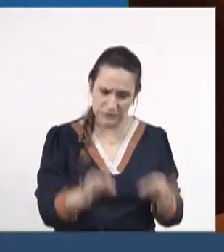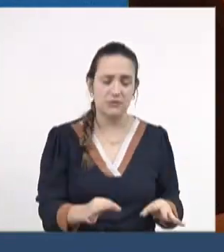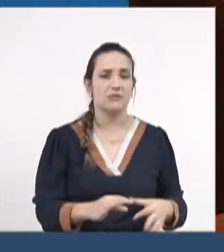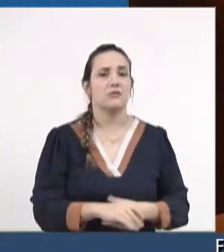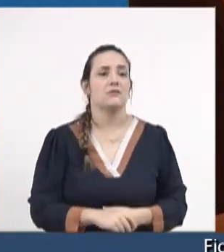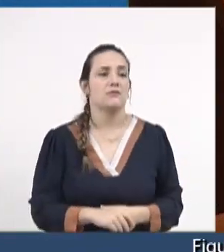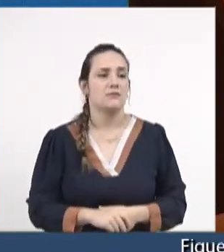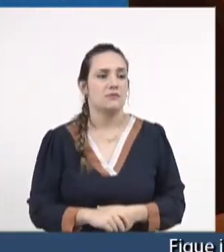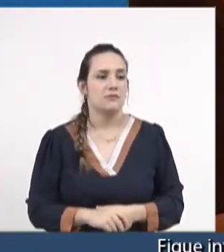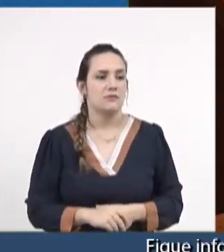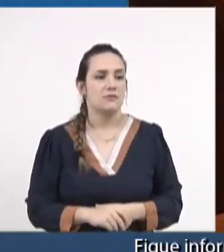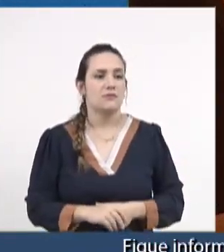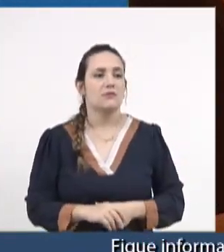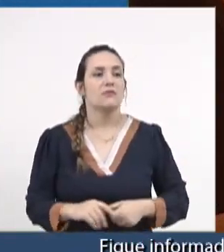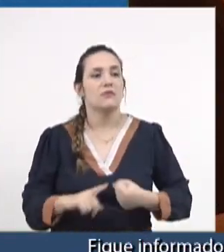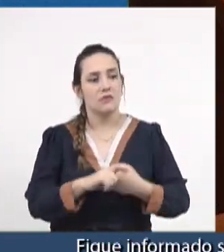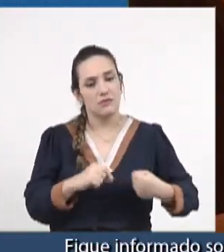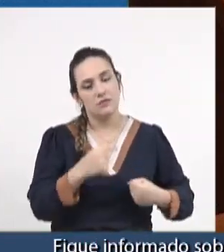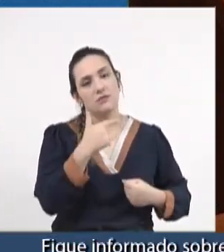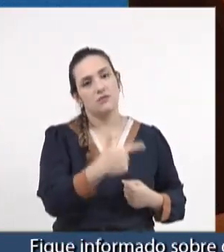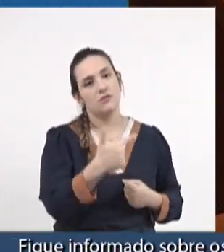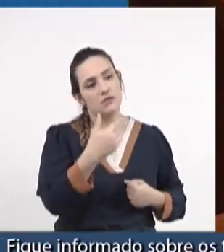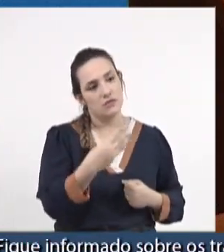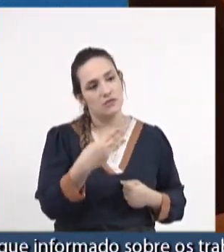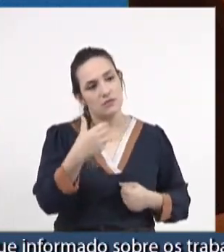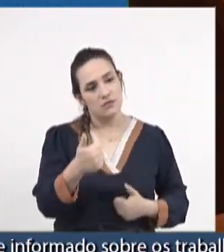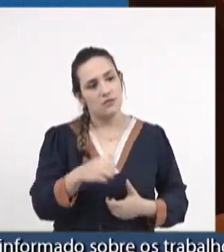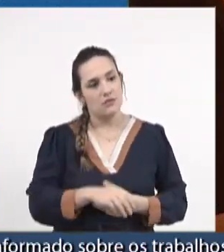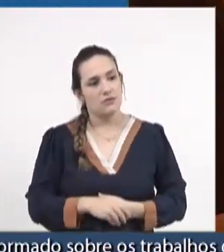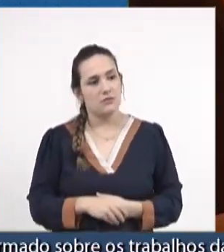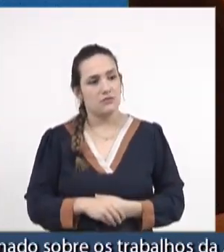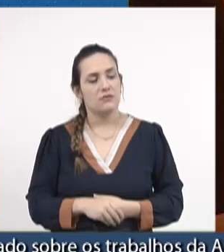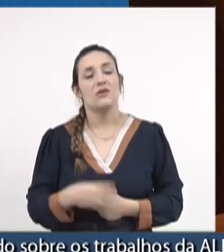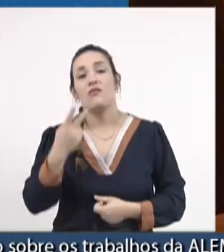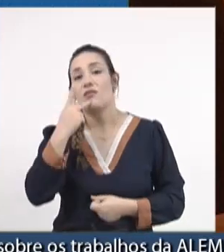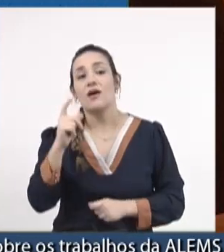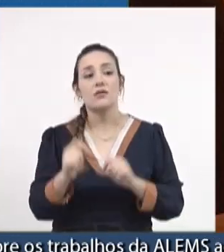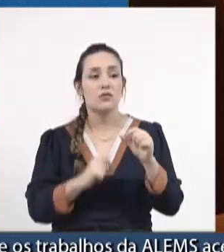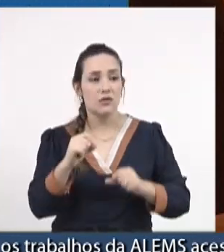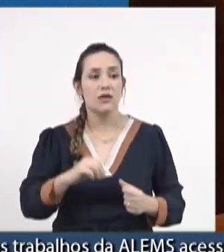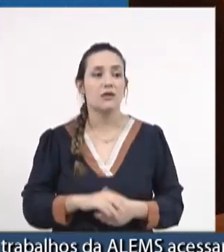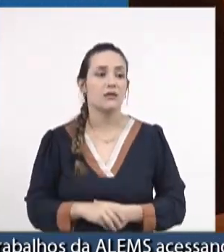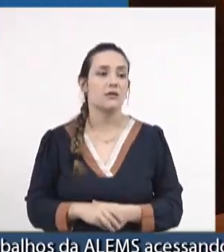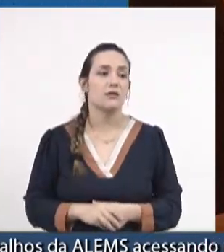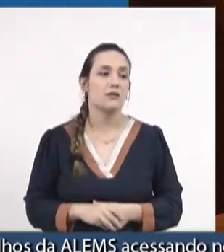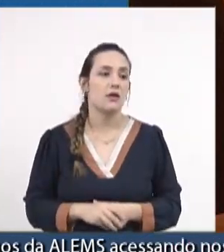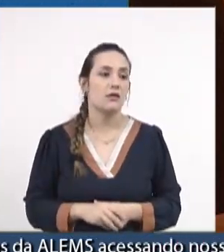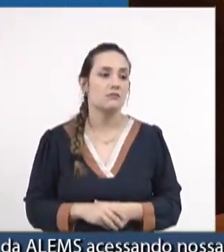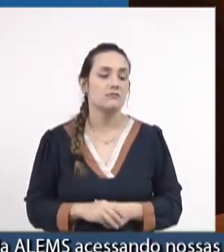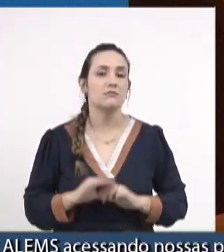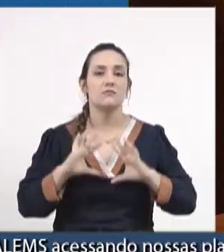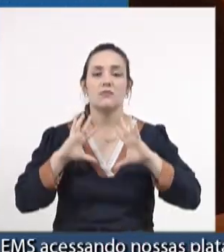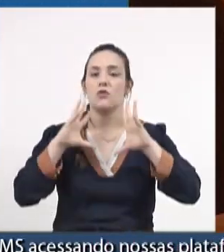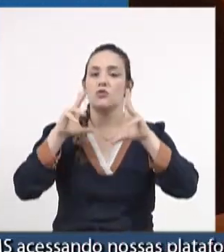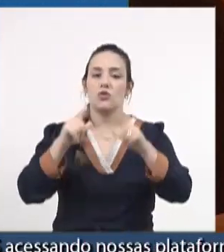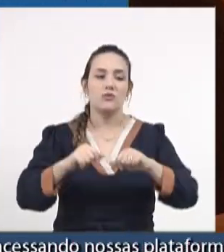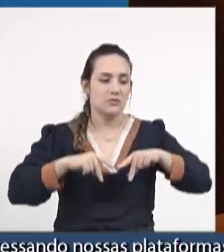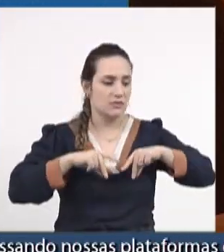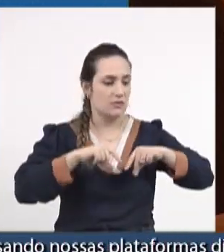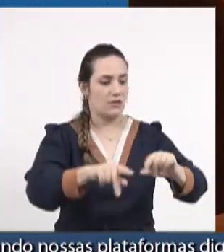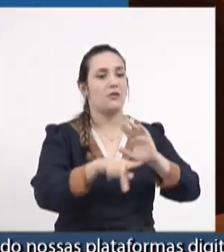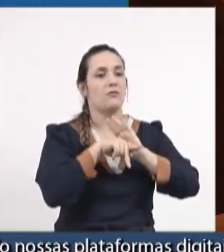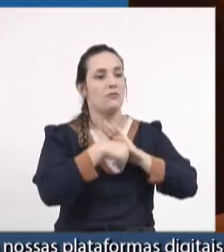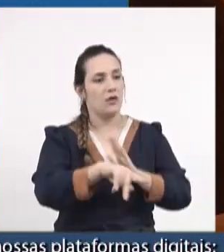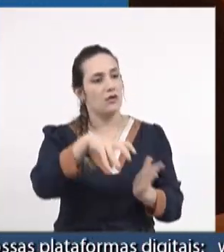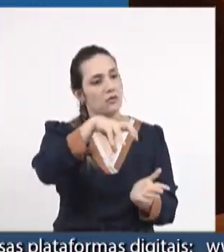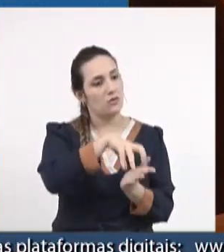risca o artigo 231, que está escrito à luz do dia. Toda a terra que